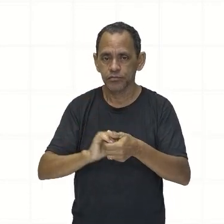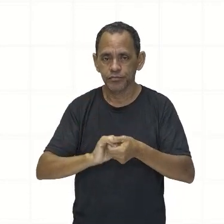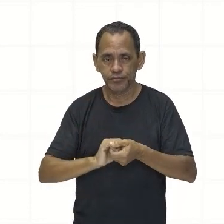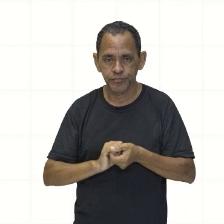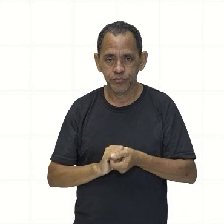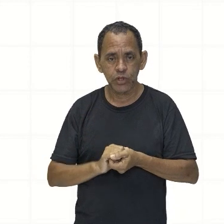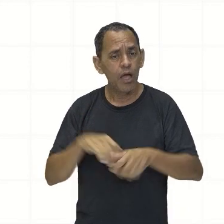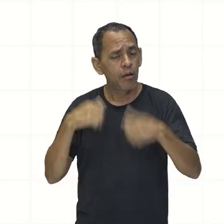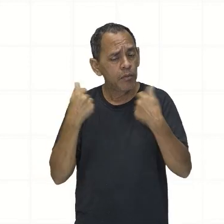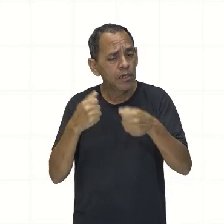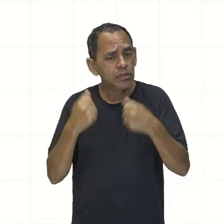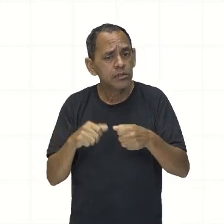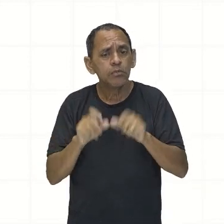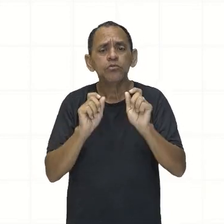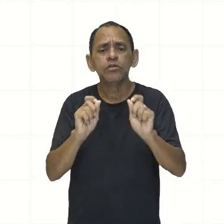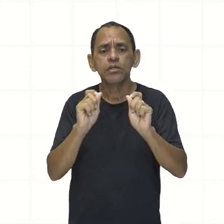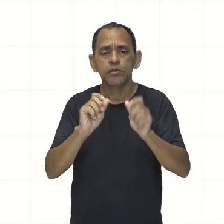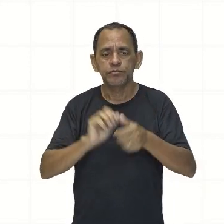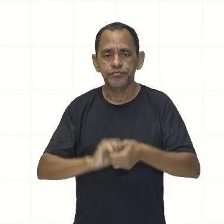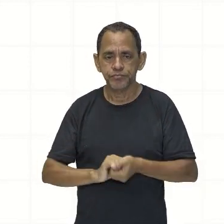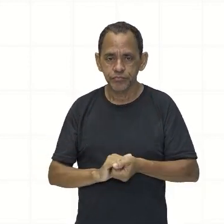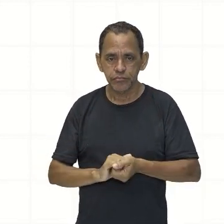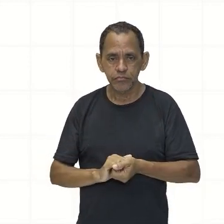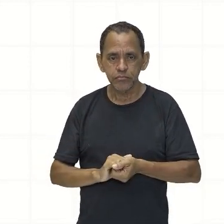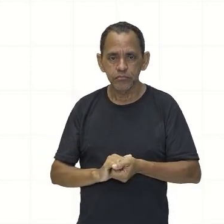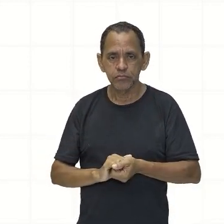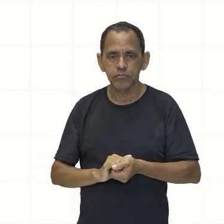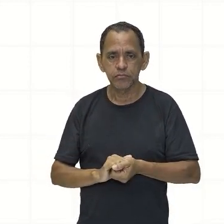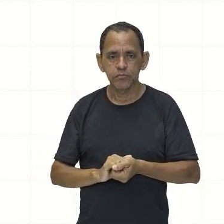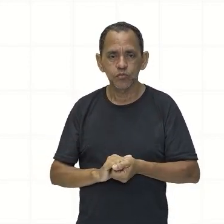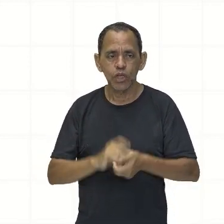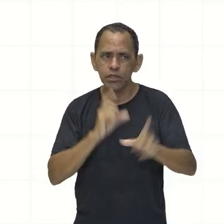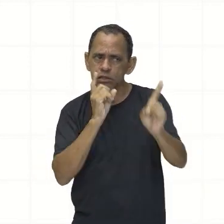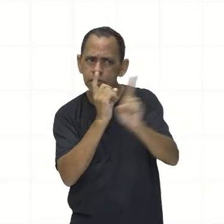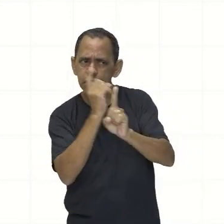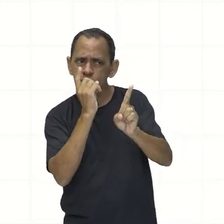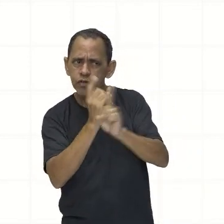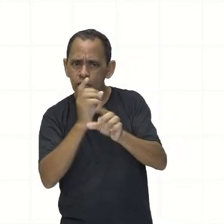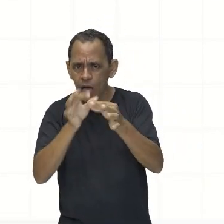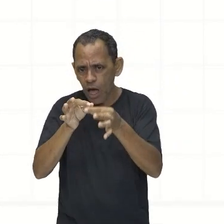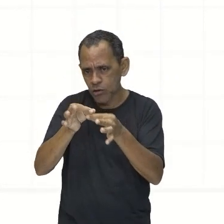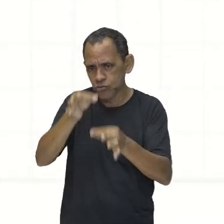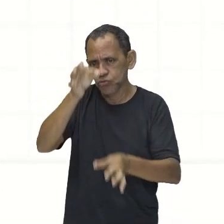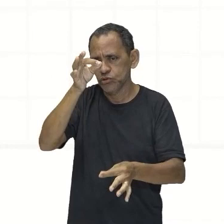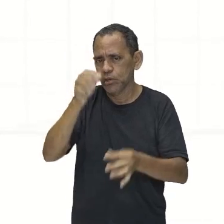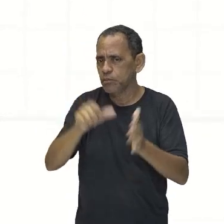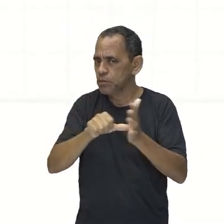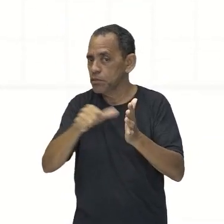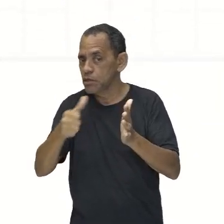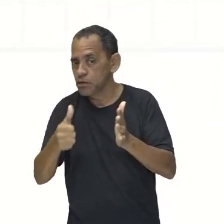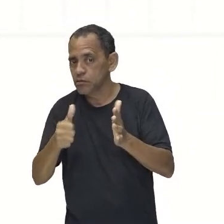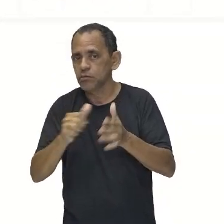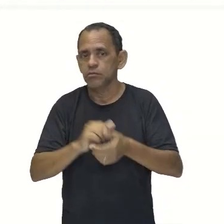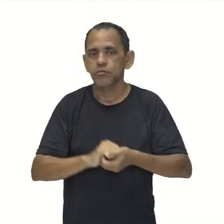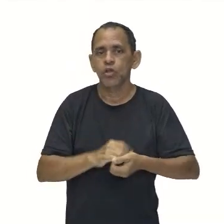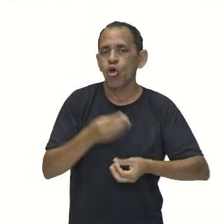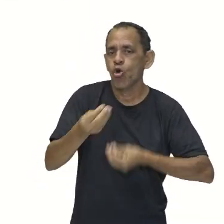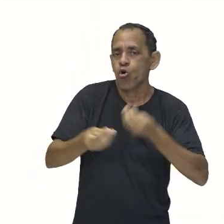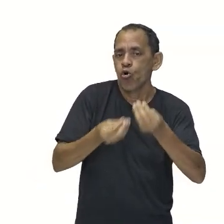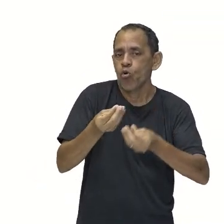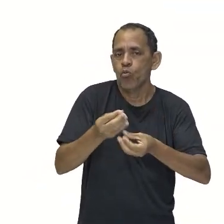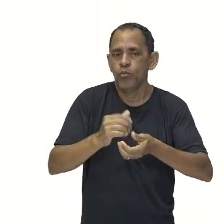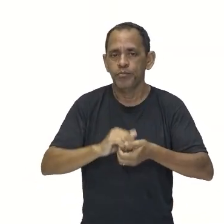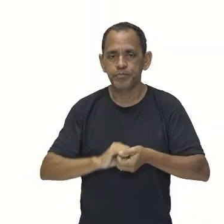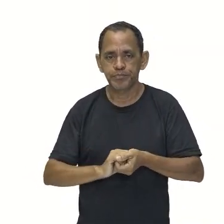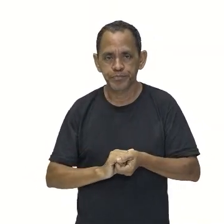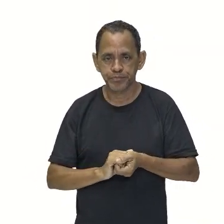precisamos exatamente trabalhar a questão da altura. Então, vamos trabalhar a altura. Olha